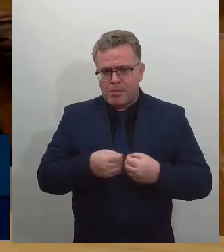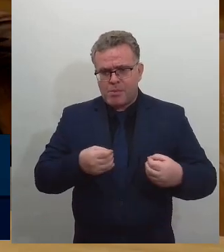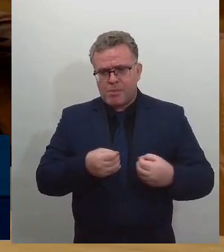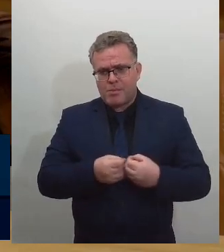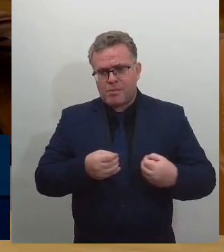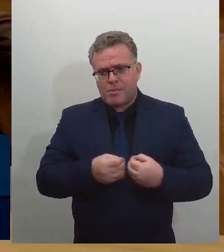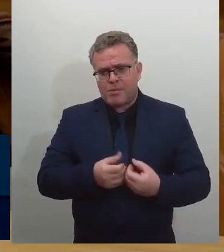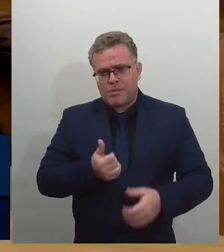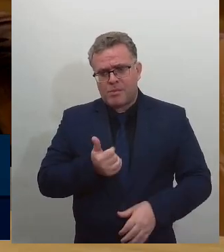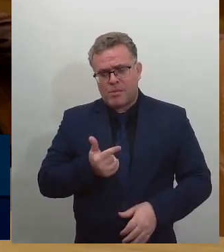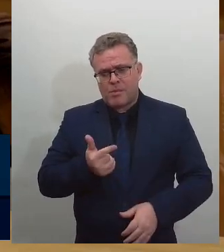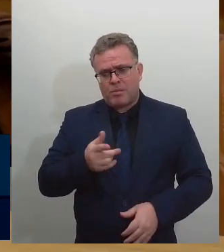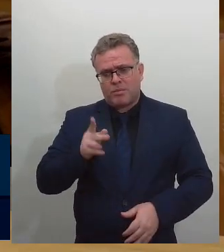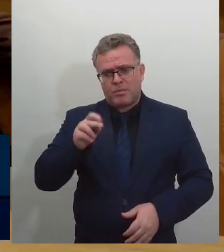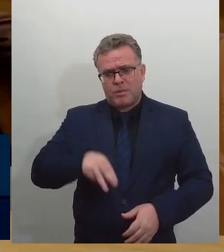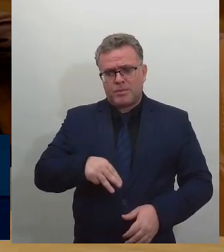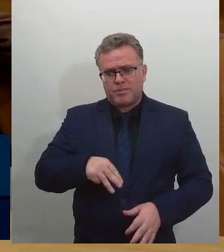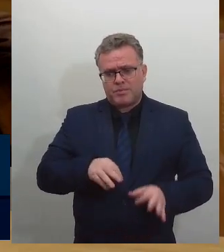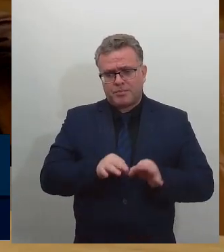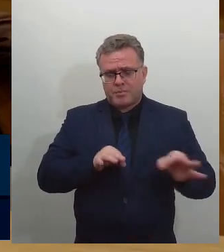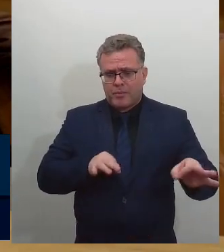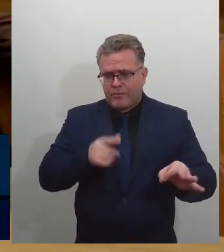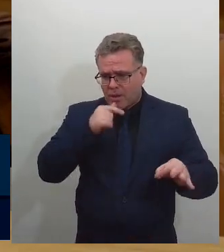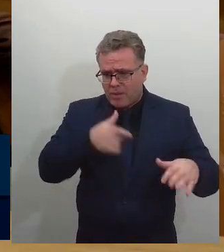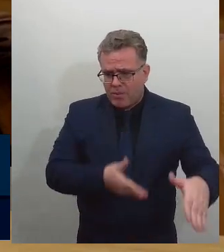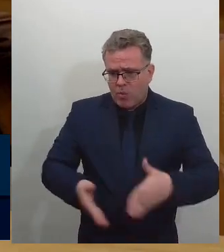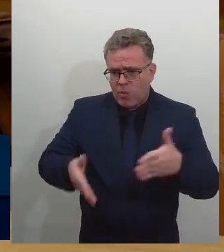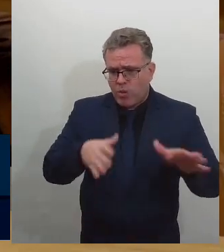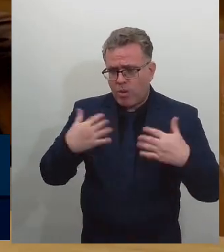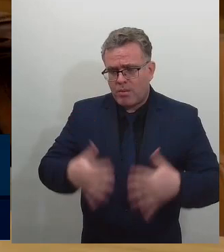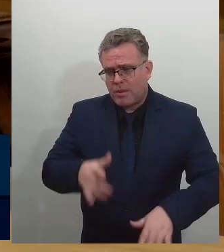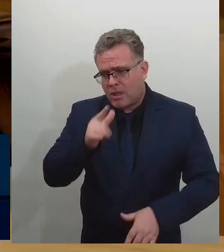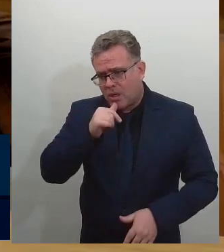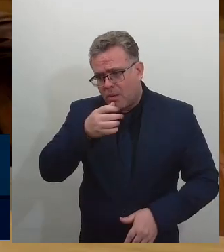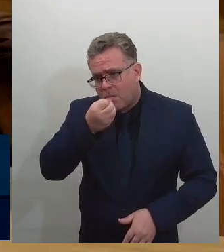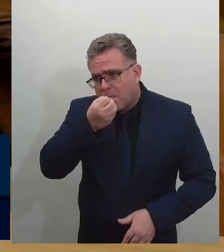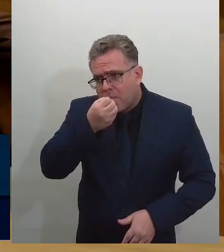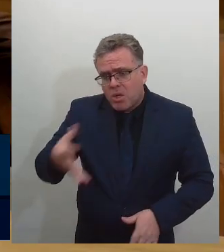quilômetros de uma das melhores águas do nosso país, que é a do Rio São